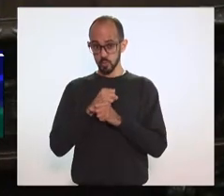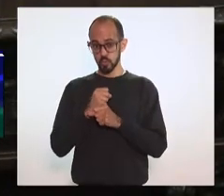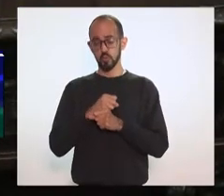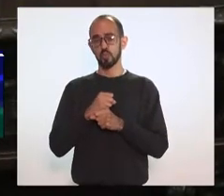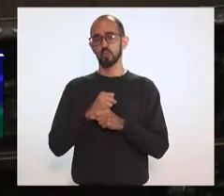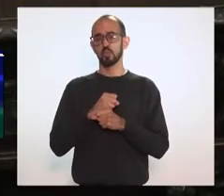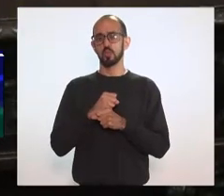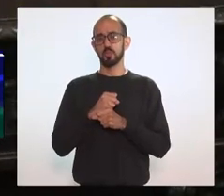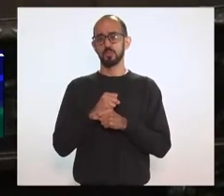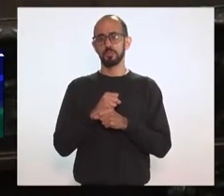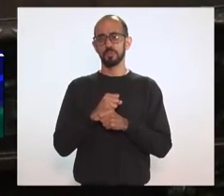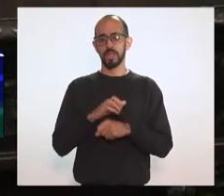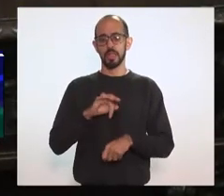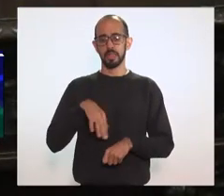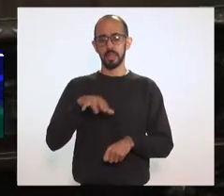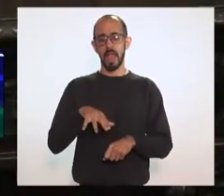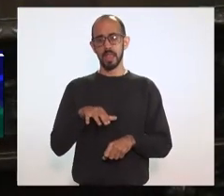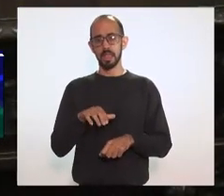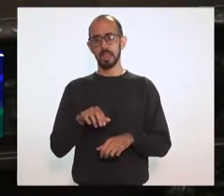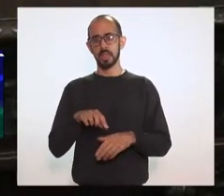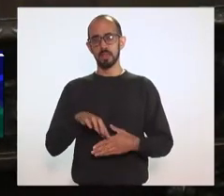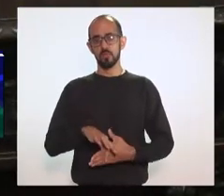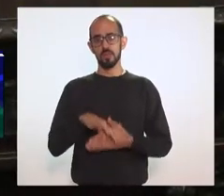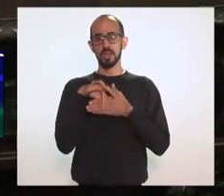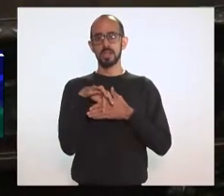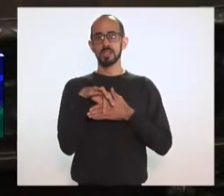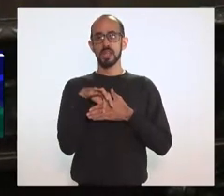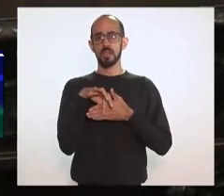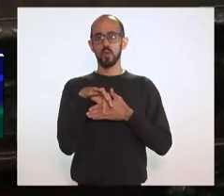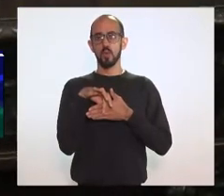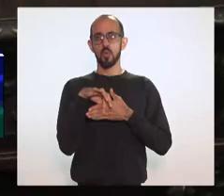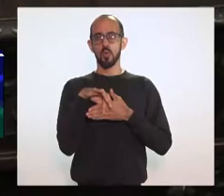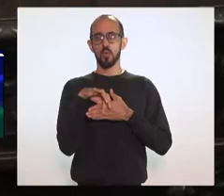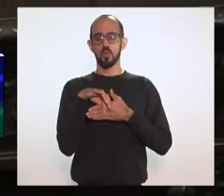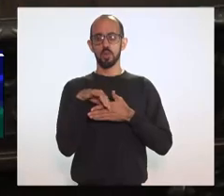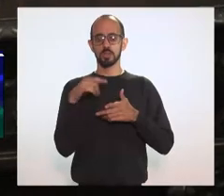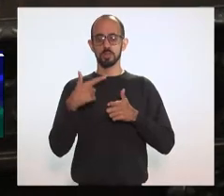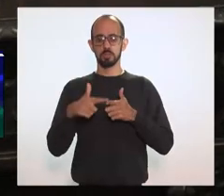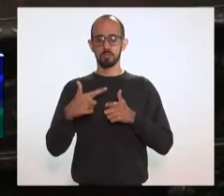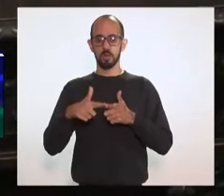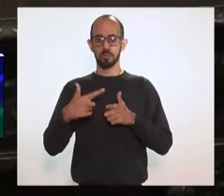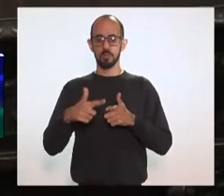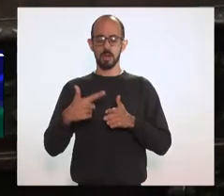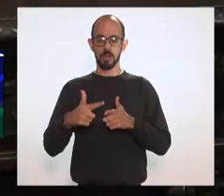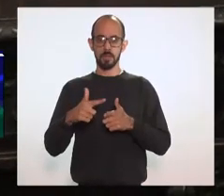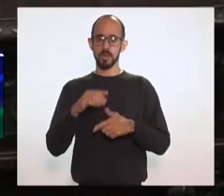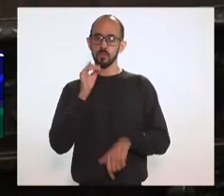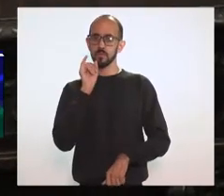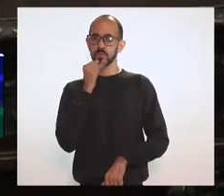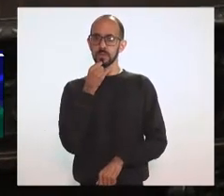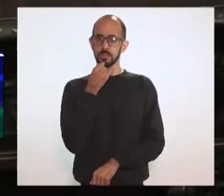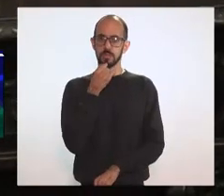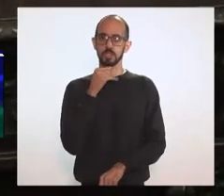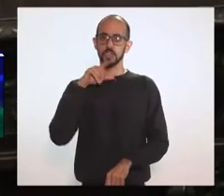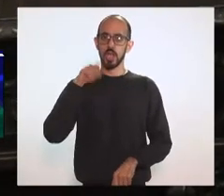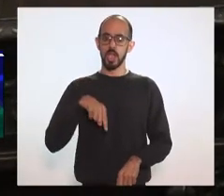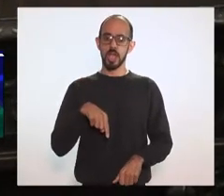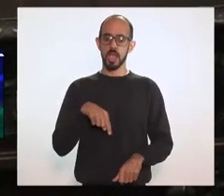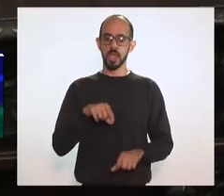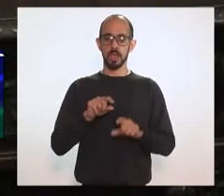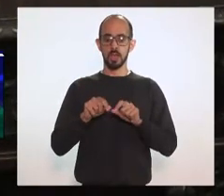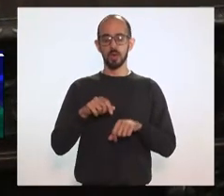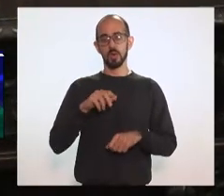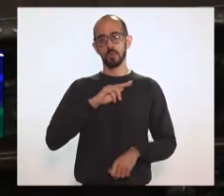ao longo de mais de um ano, quem protagonizou este processo que eu estou aqui criticando, infelizmente, foi